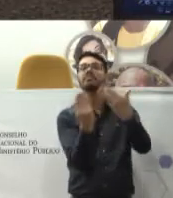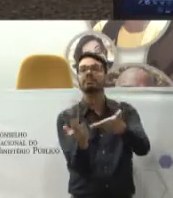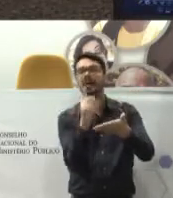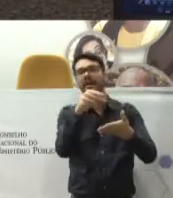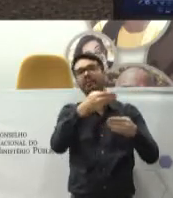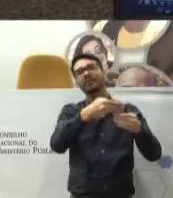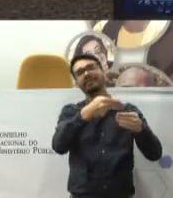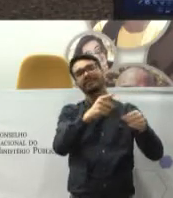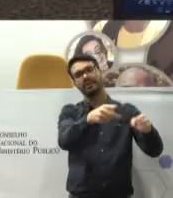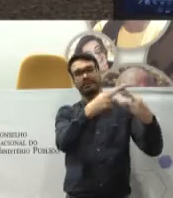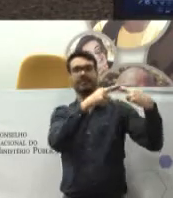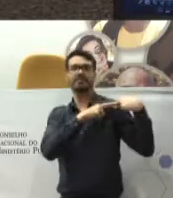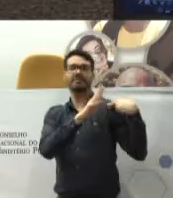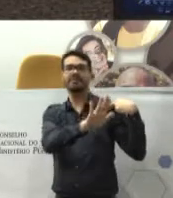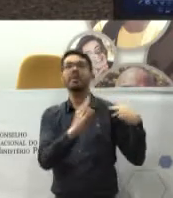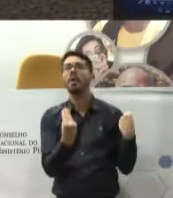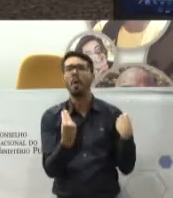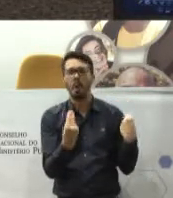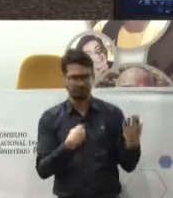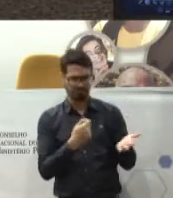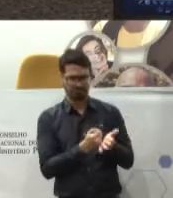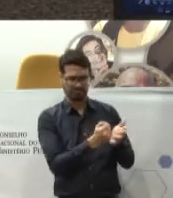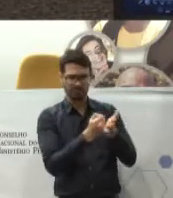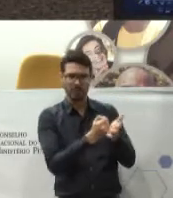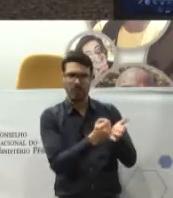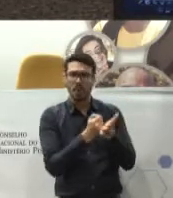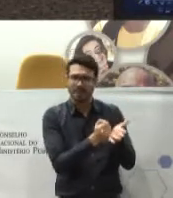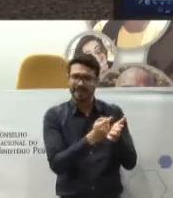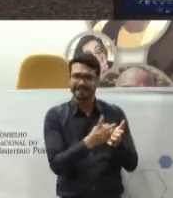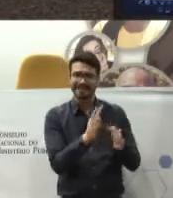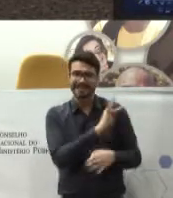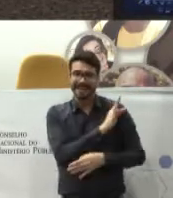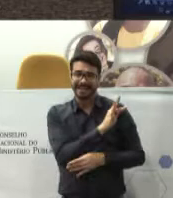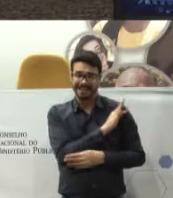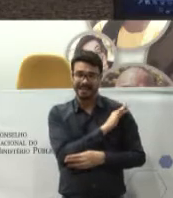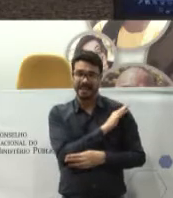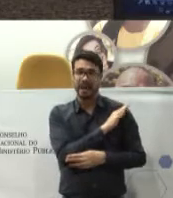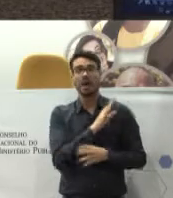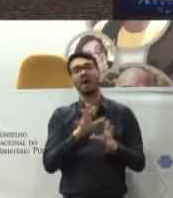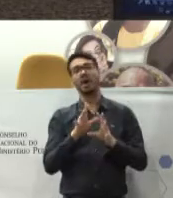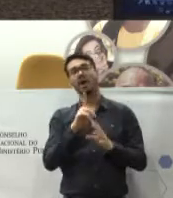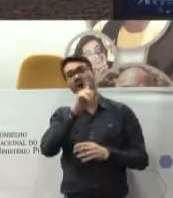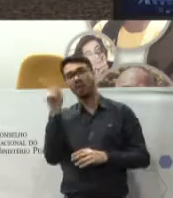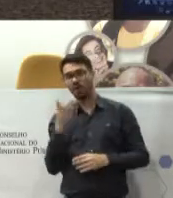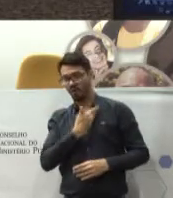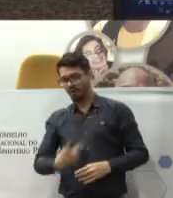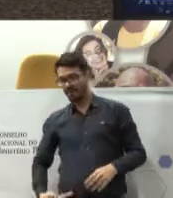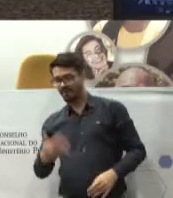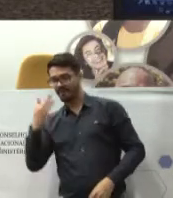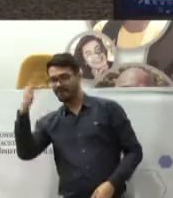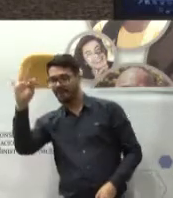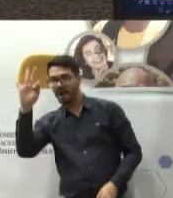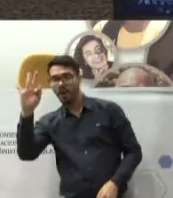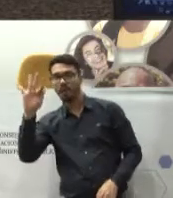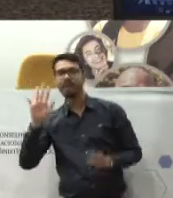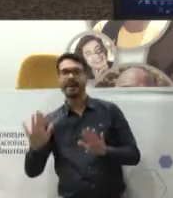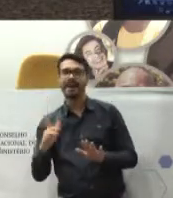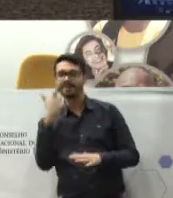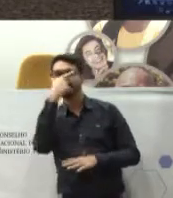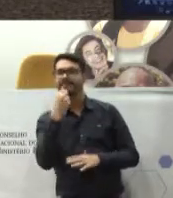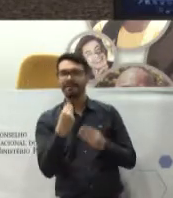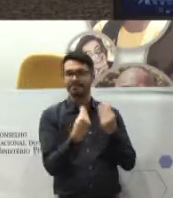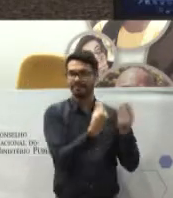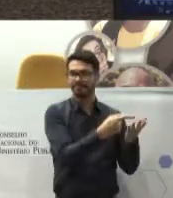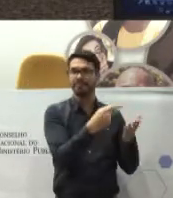Como é solidária? Com cooperação técnica e financeira da União e do Estado. Então, quem presta é o município. Então, eu dirijo